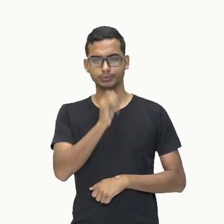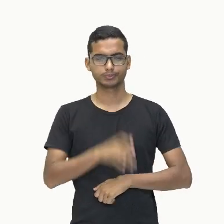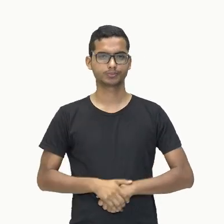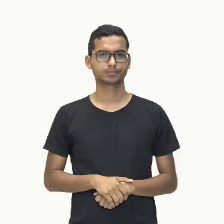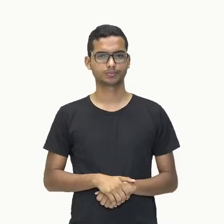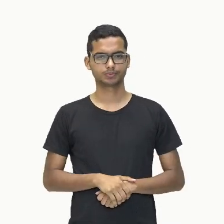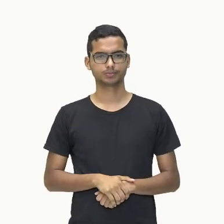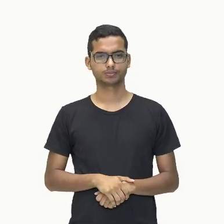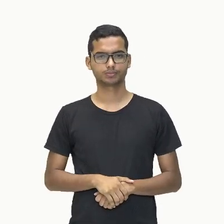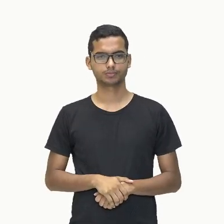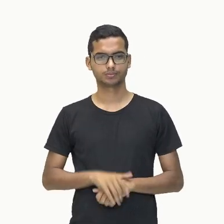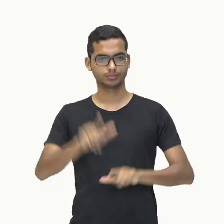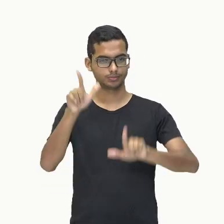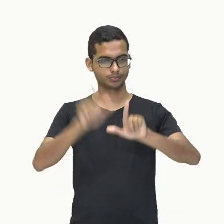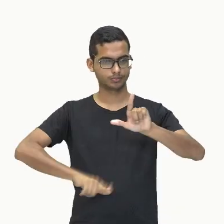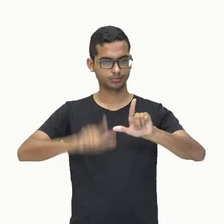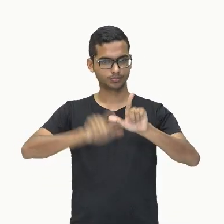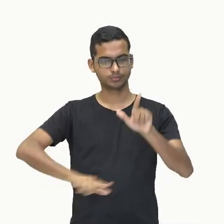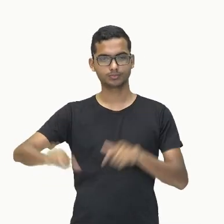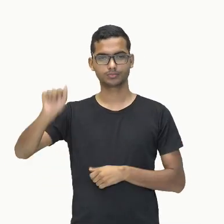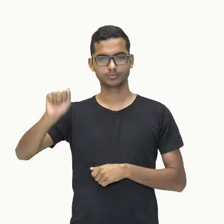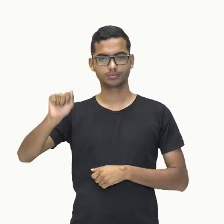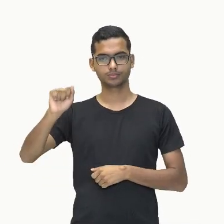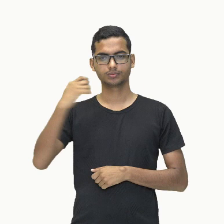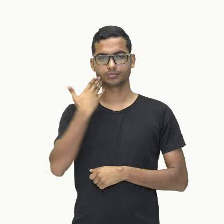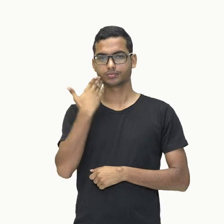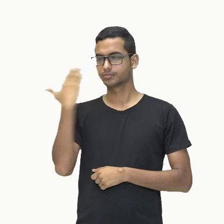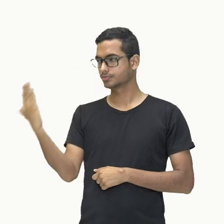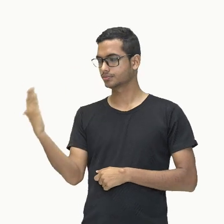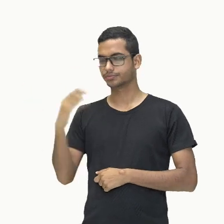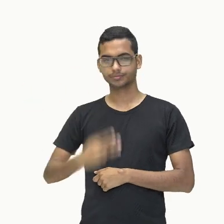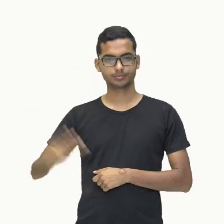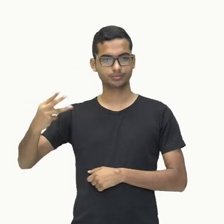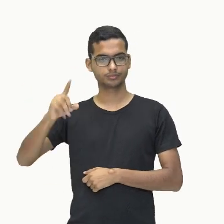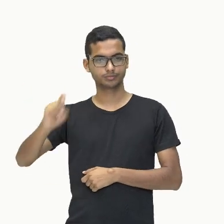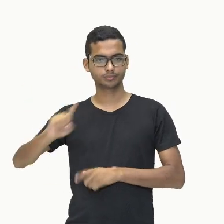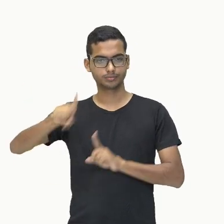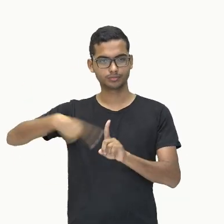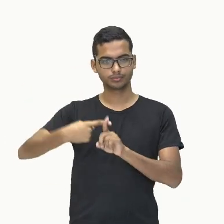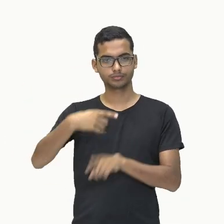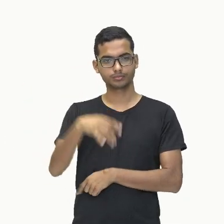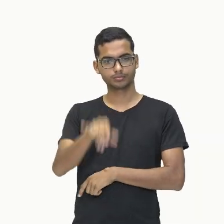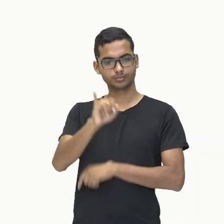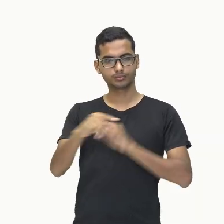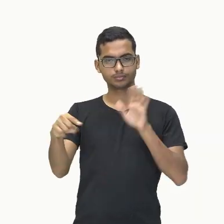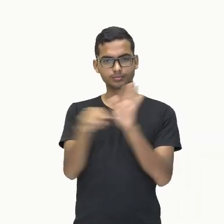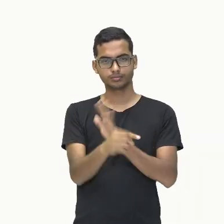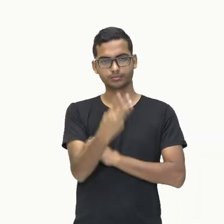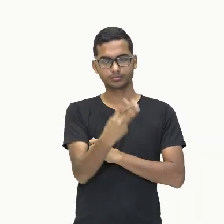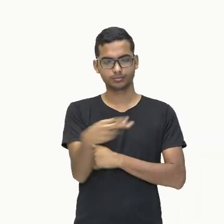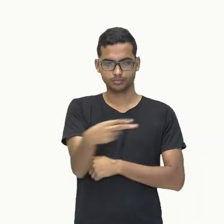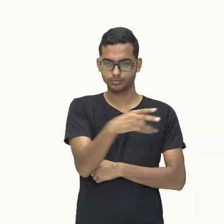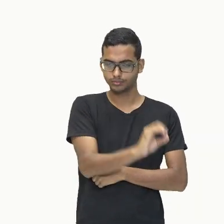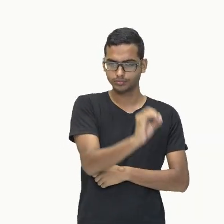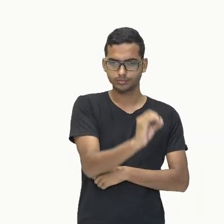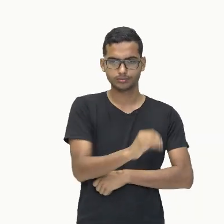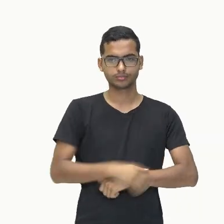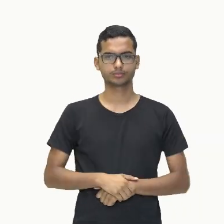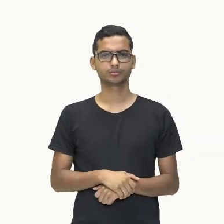o exemplo da letra A, aqui, ó. 3x mais y menos 3 igual a 0. Vamos escrever aqui.